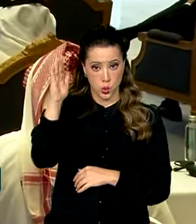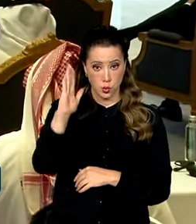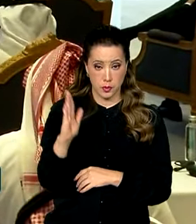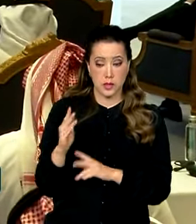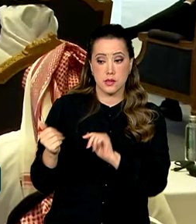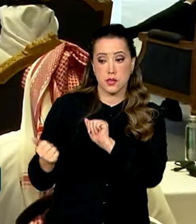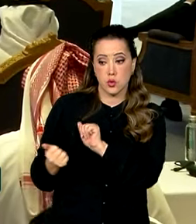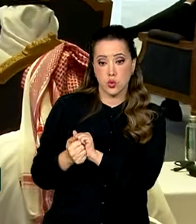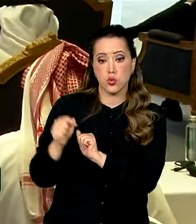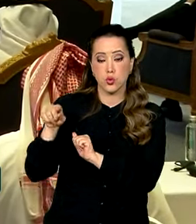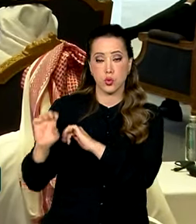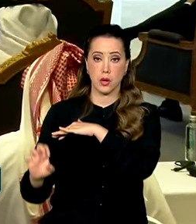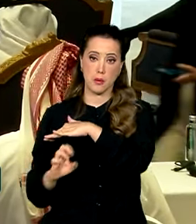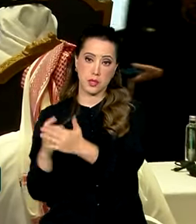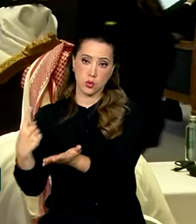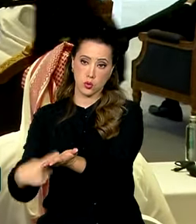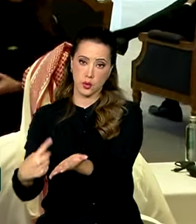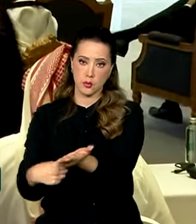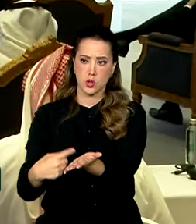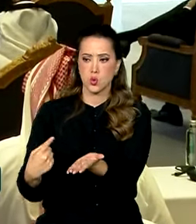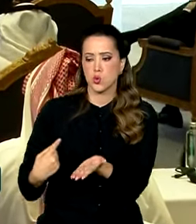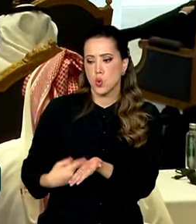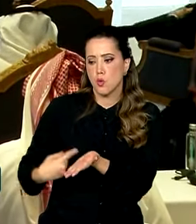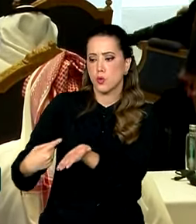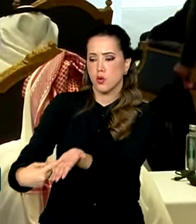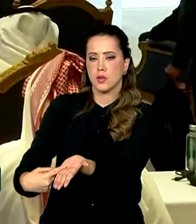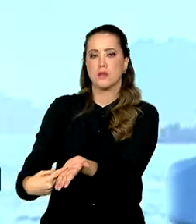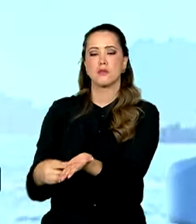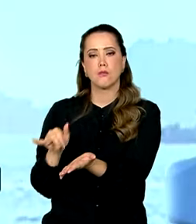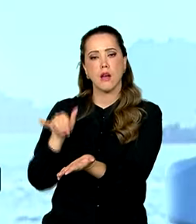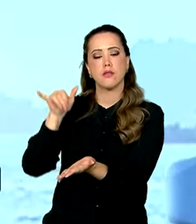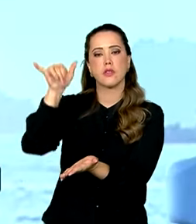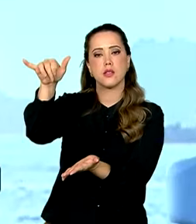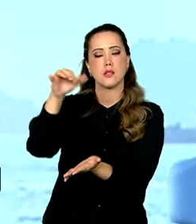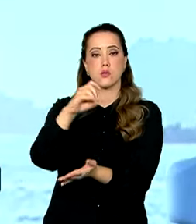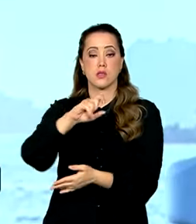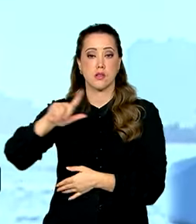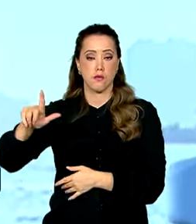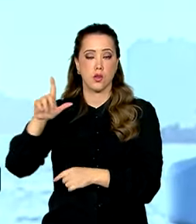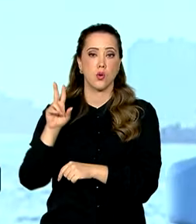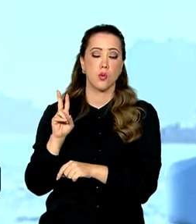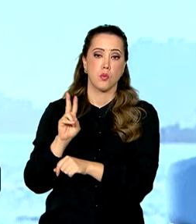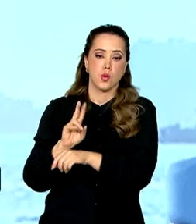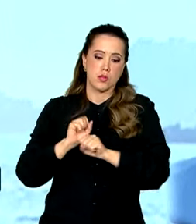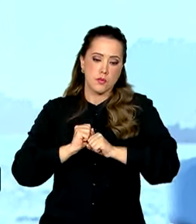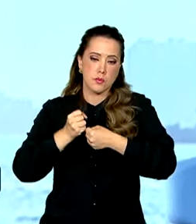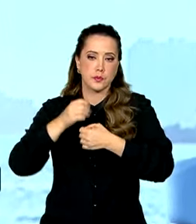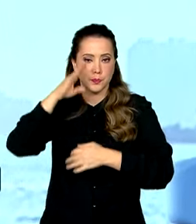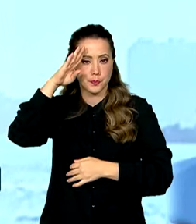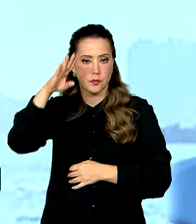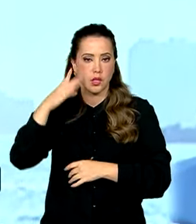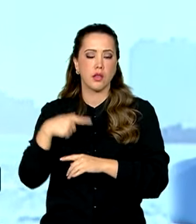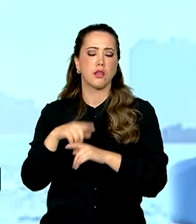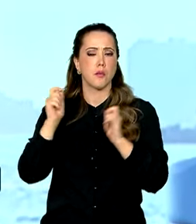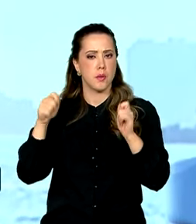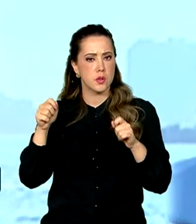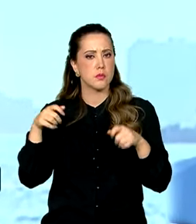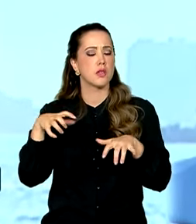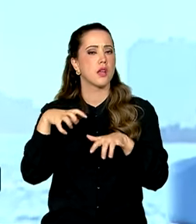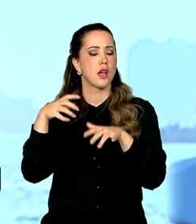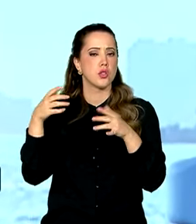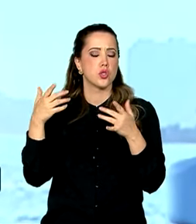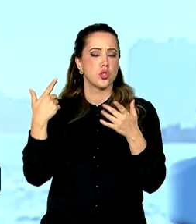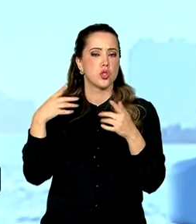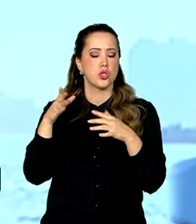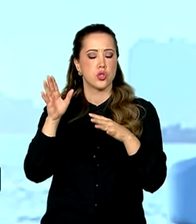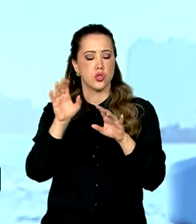de cooperação em projetos nas áreas de aviação civil, defesa e segurança e mobilidade aérea urbana,